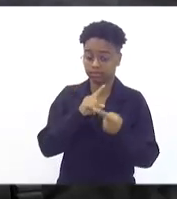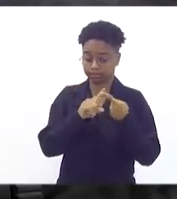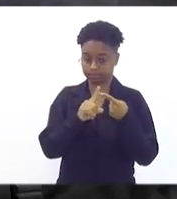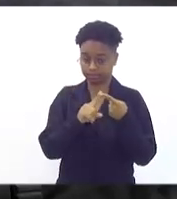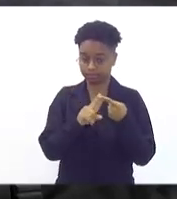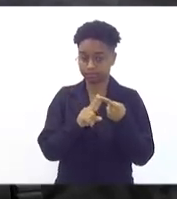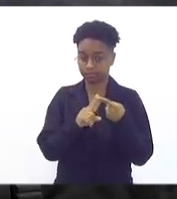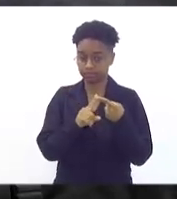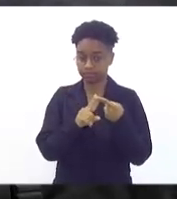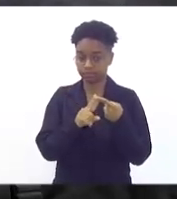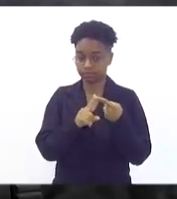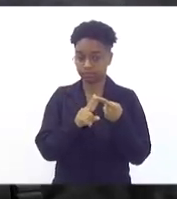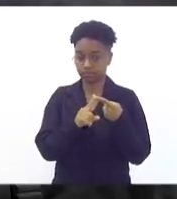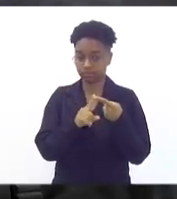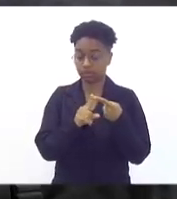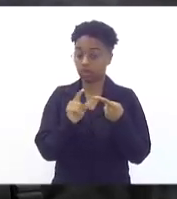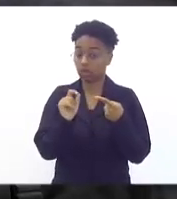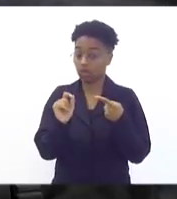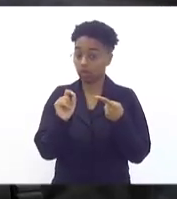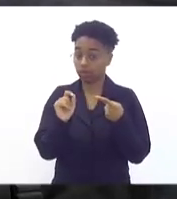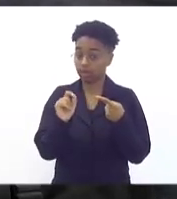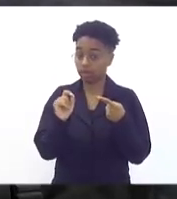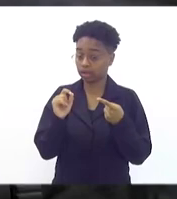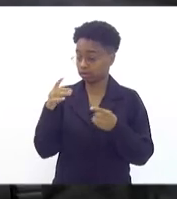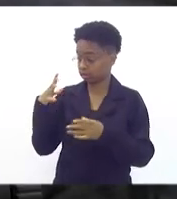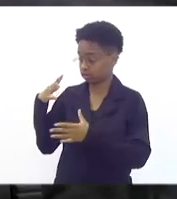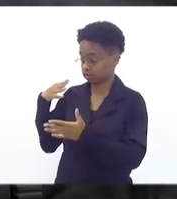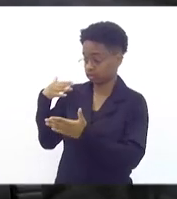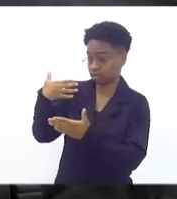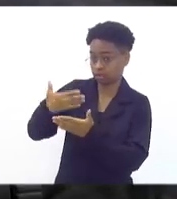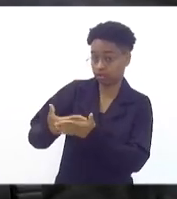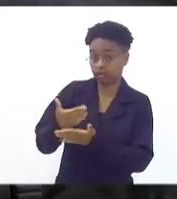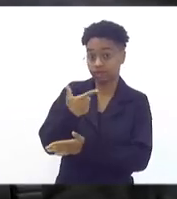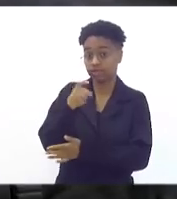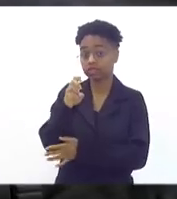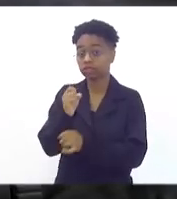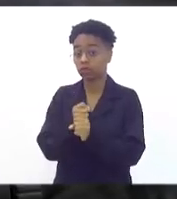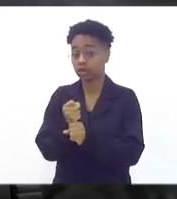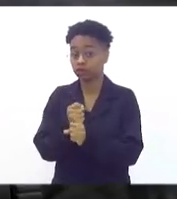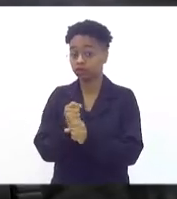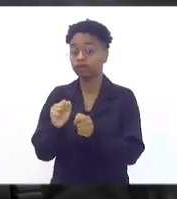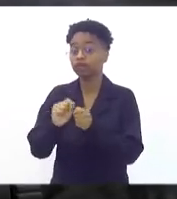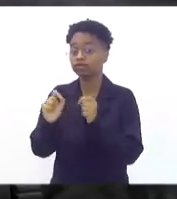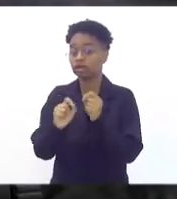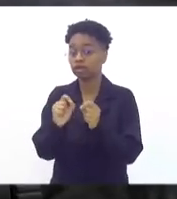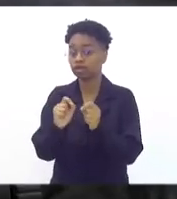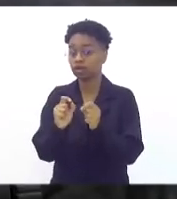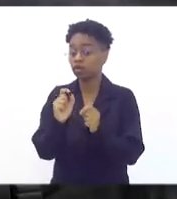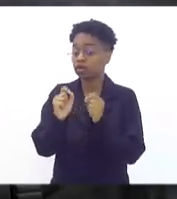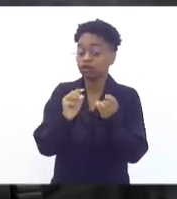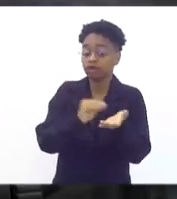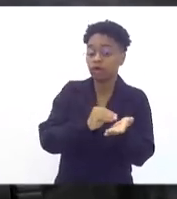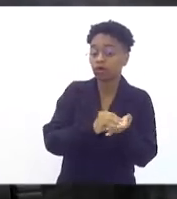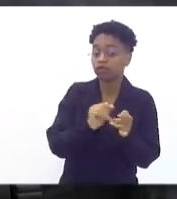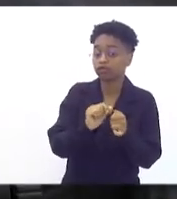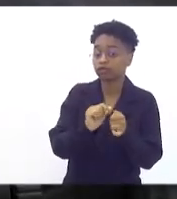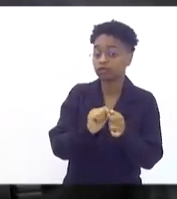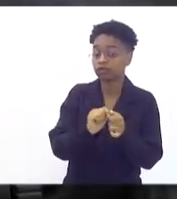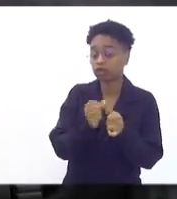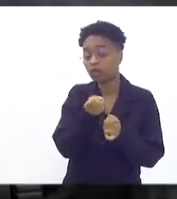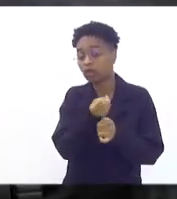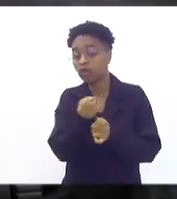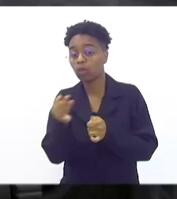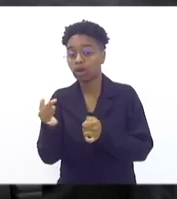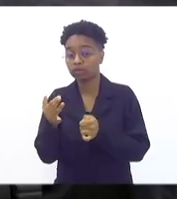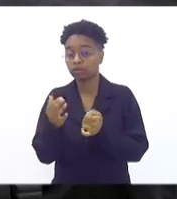o que que foi feito ao longo desses 25 anos o que que deixou de ser feito o que que valorizou quanto que foi